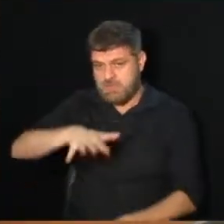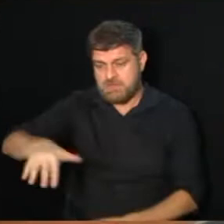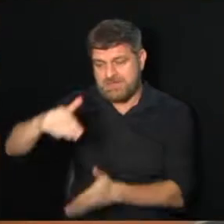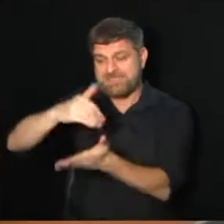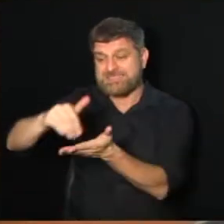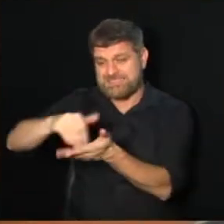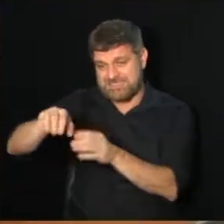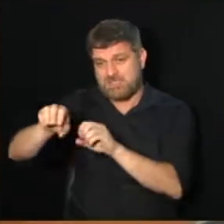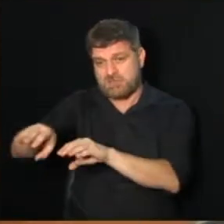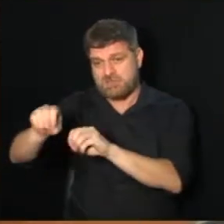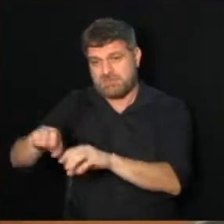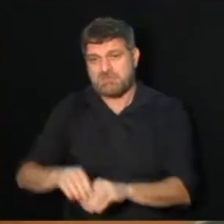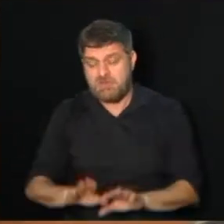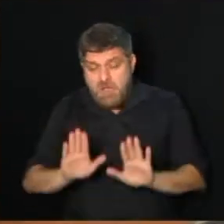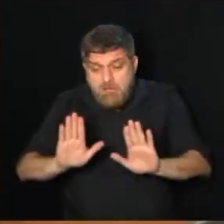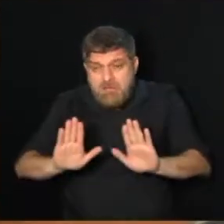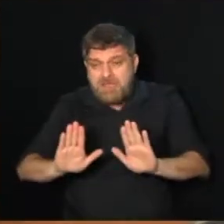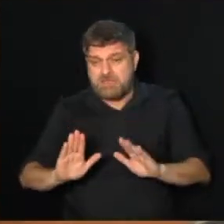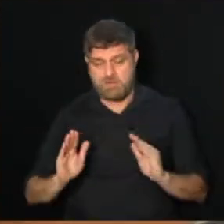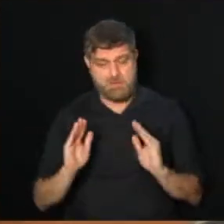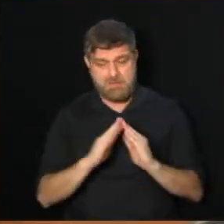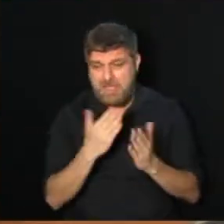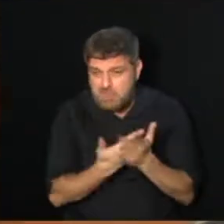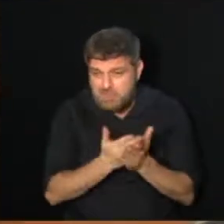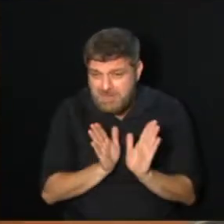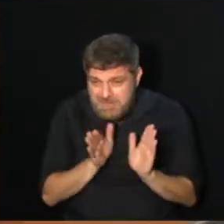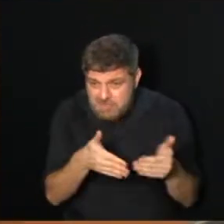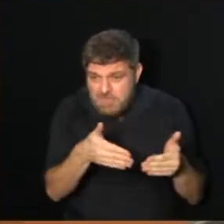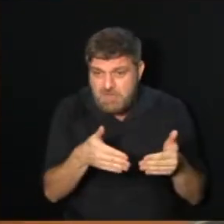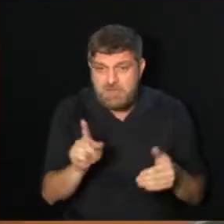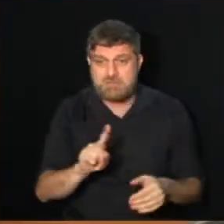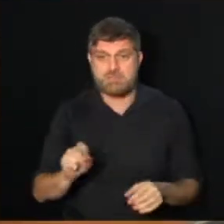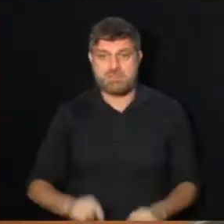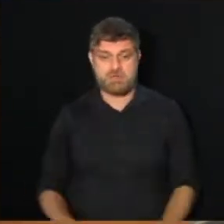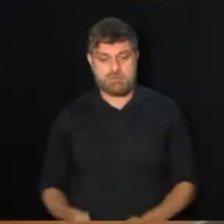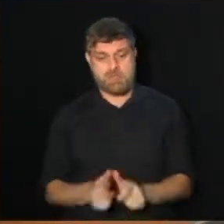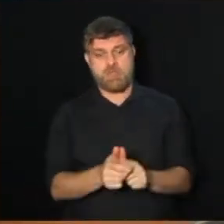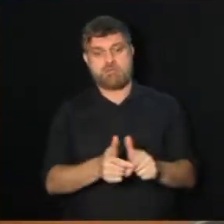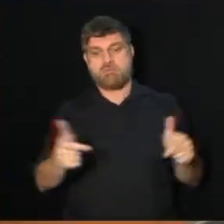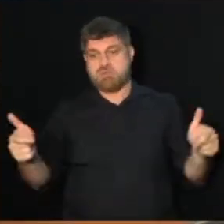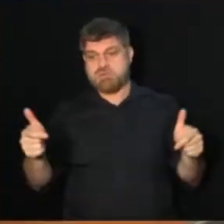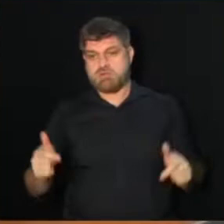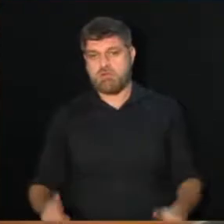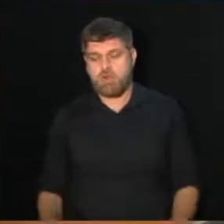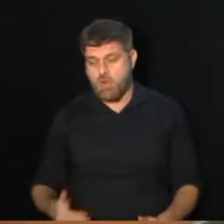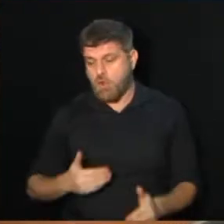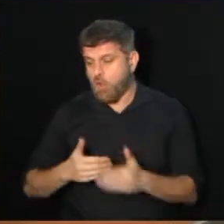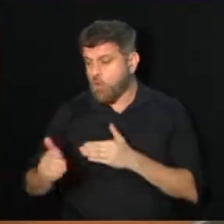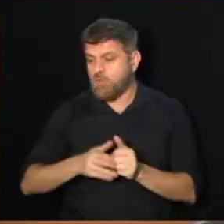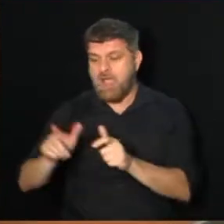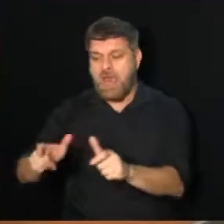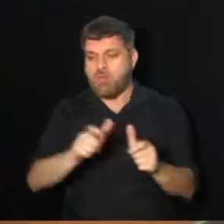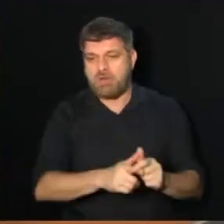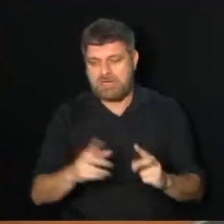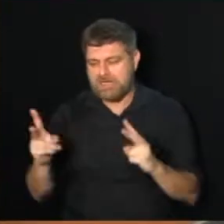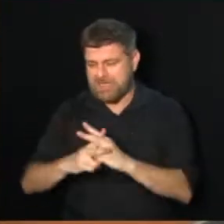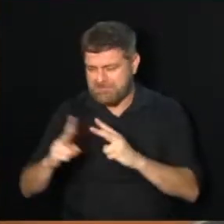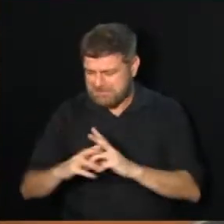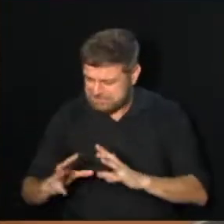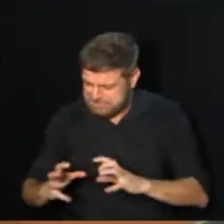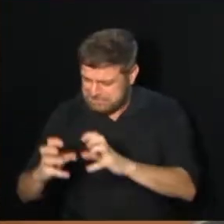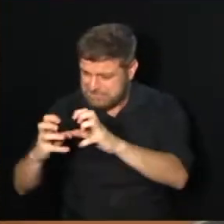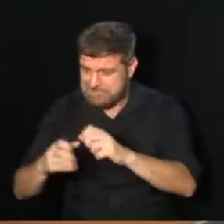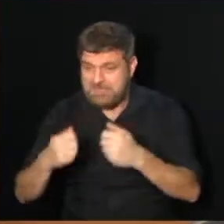de Educação, mas ele está de forma ampla. Então, ou seja, onde houver conflitos e precisar de